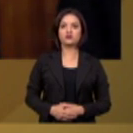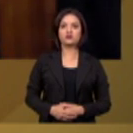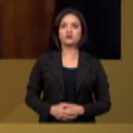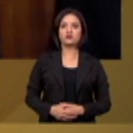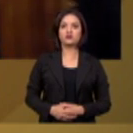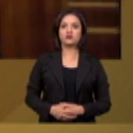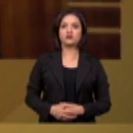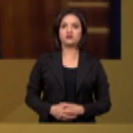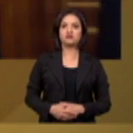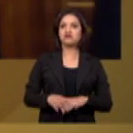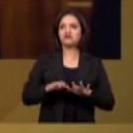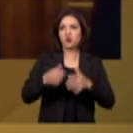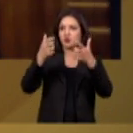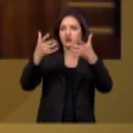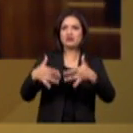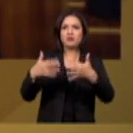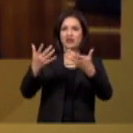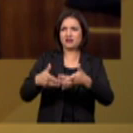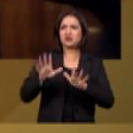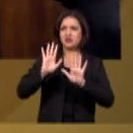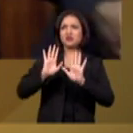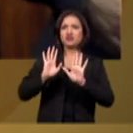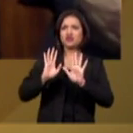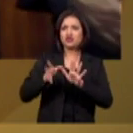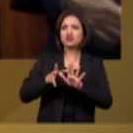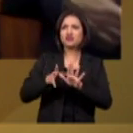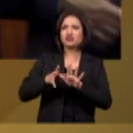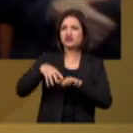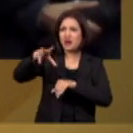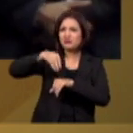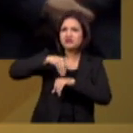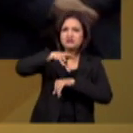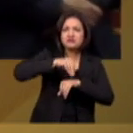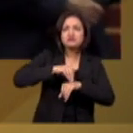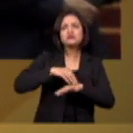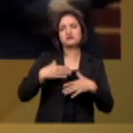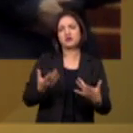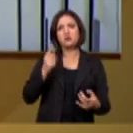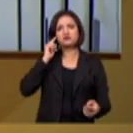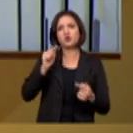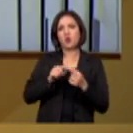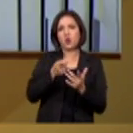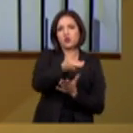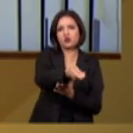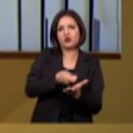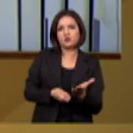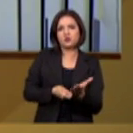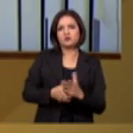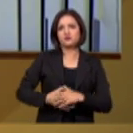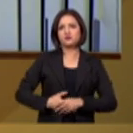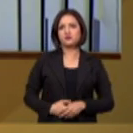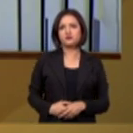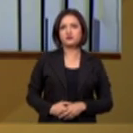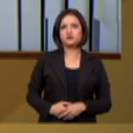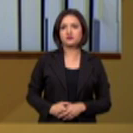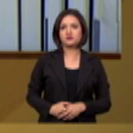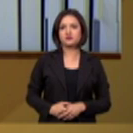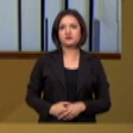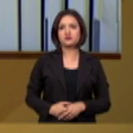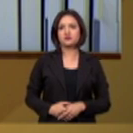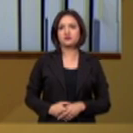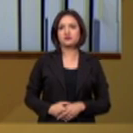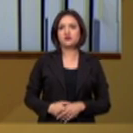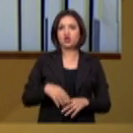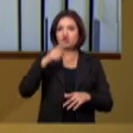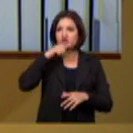as coisas mas eu vou acompanhar o leitinho ahh e nesses meses